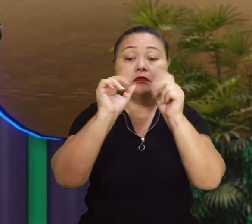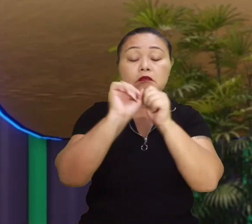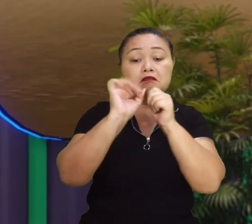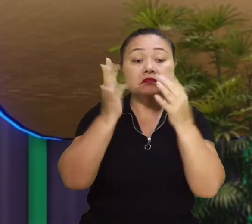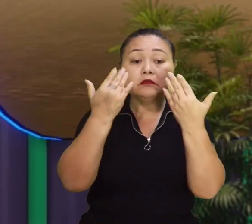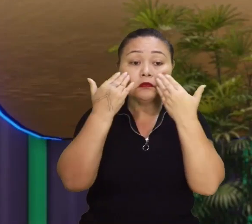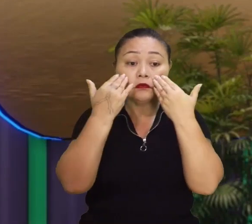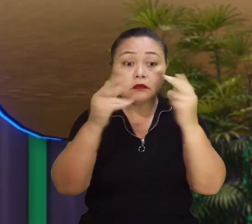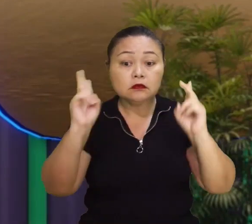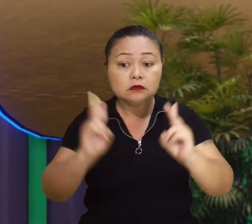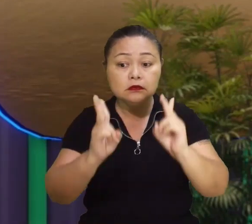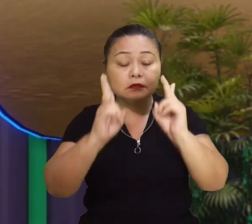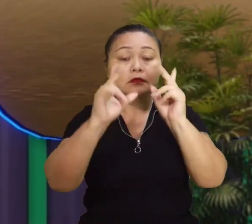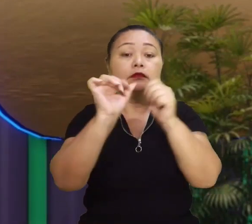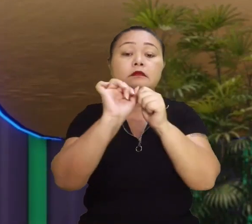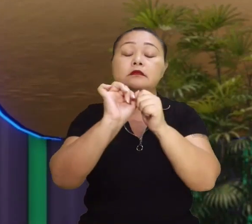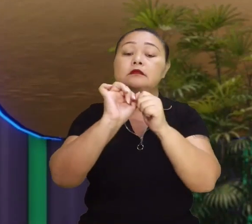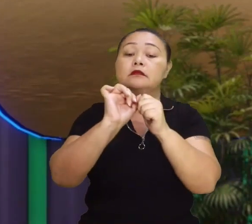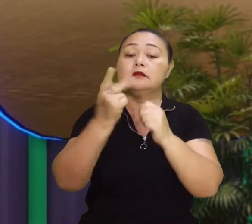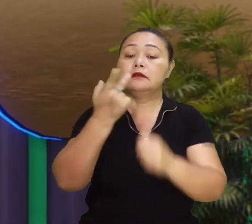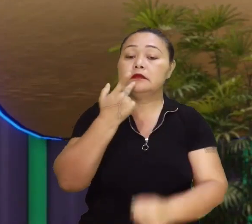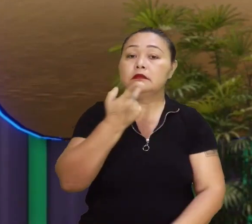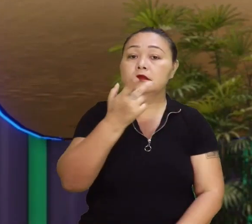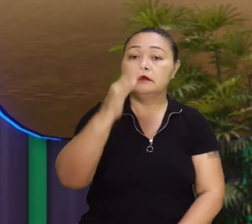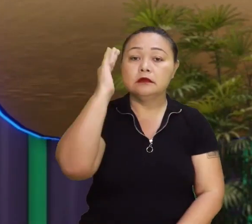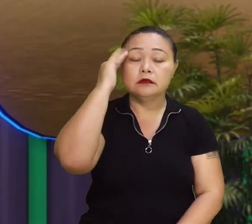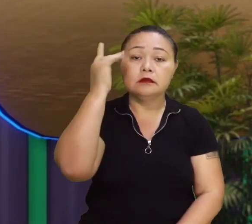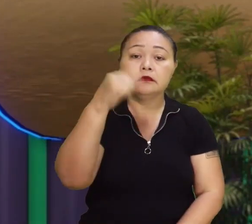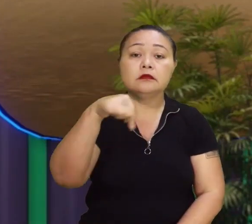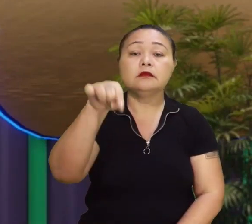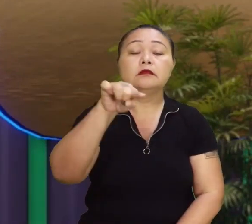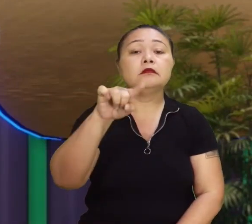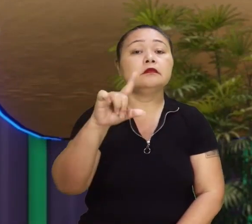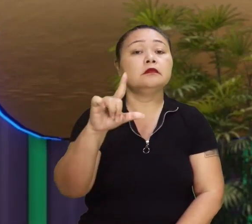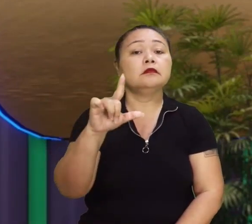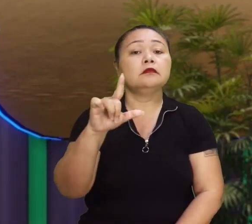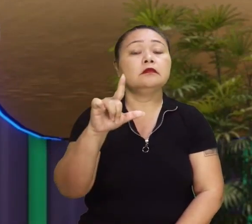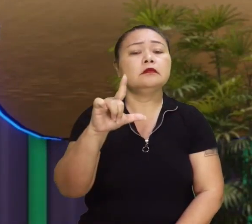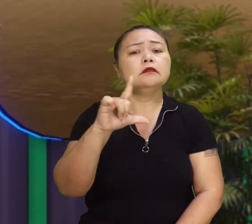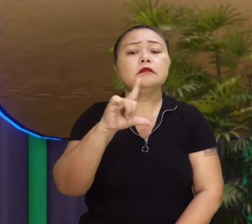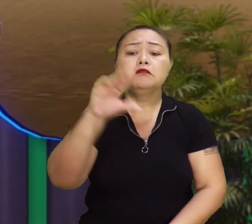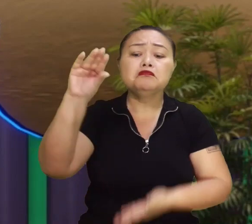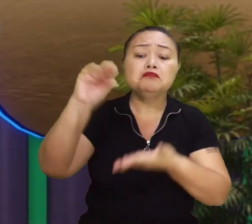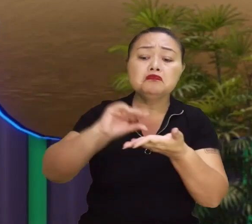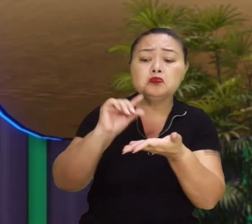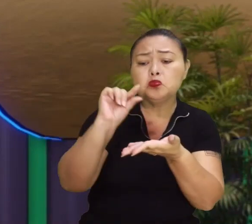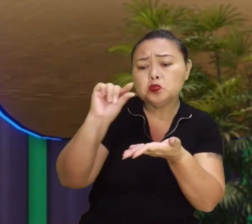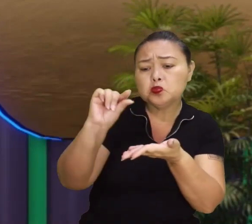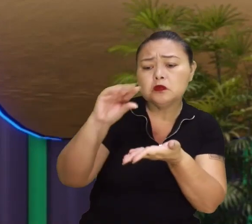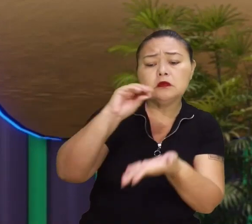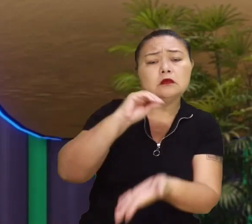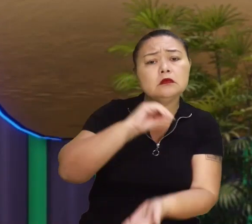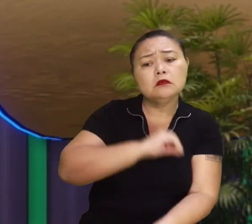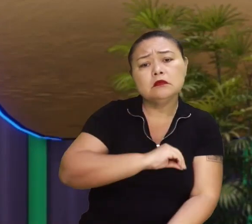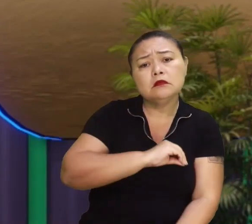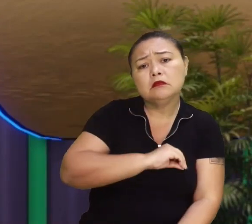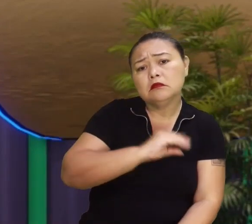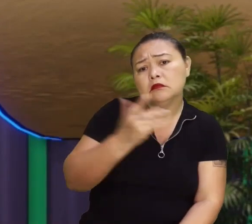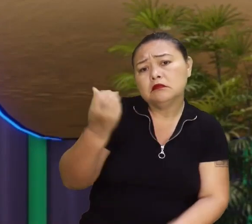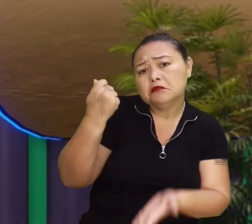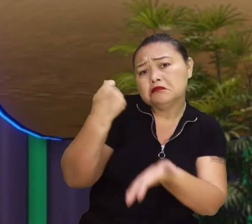é muito reconhecido, eu estou querendo que você entenda que ele ganha pouco dinheiro pelo que